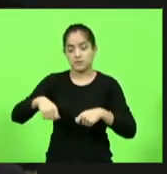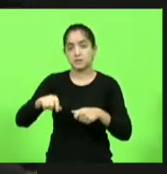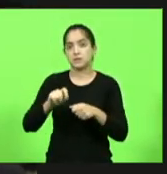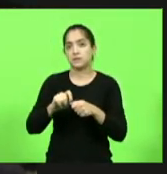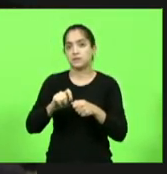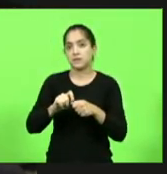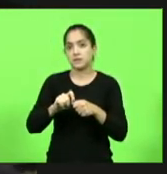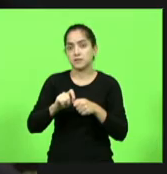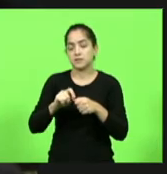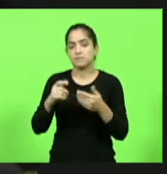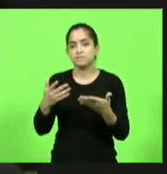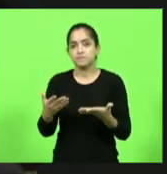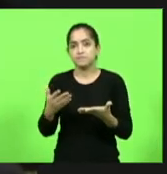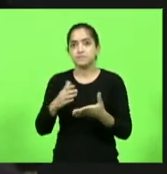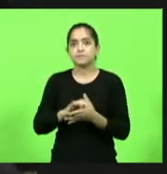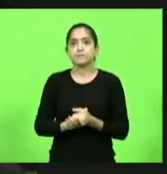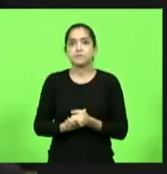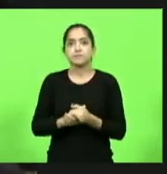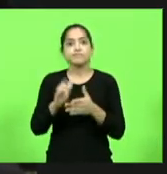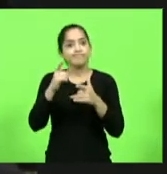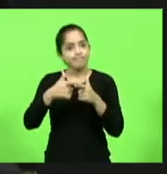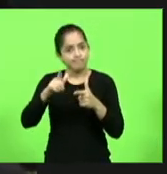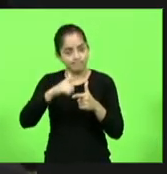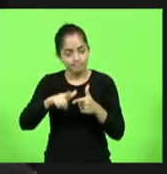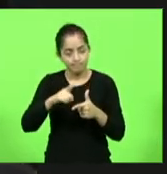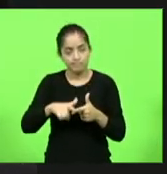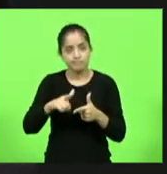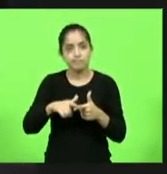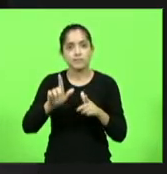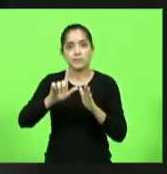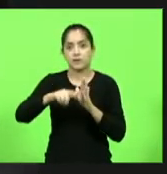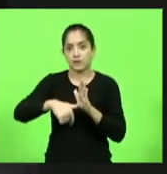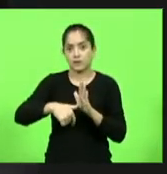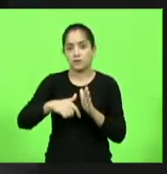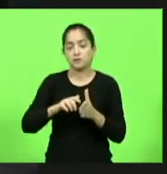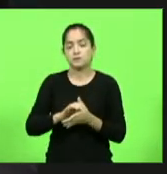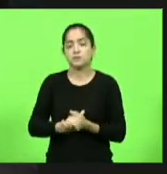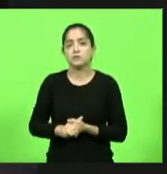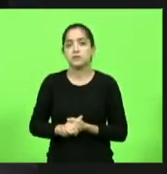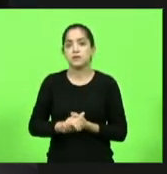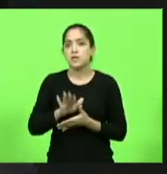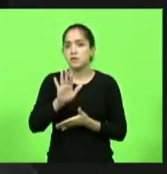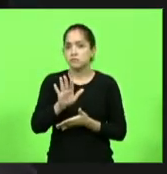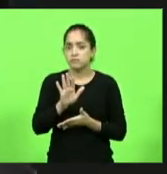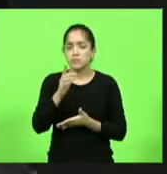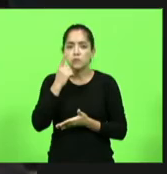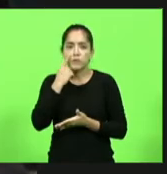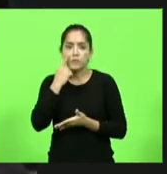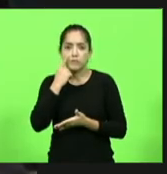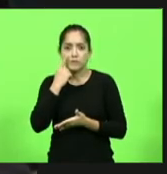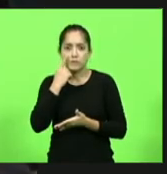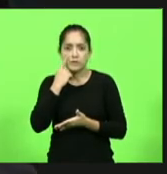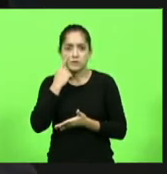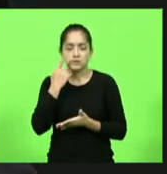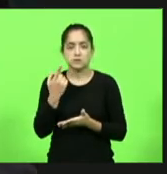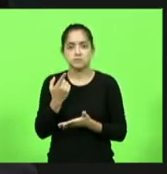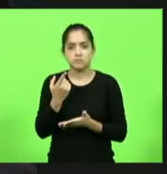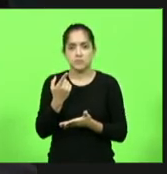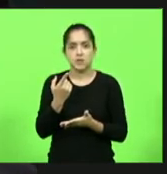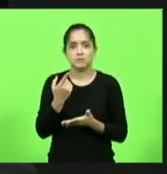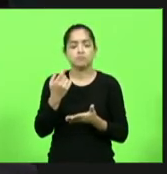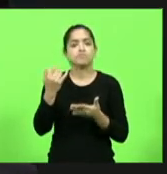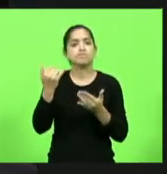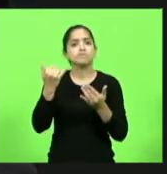nesse trecho da 470 está bastante atrasado. Mas eu fiz um levantamento das últimas notícias